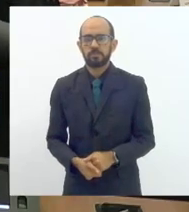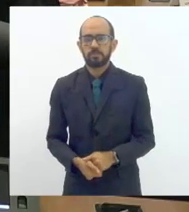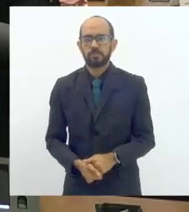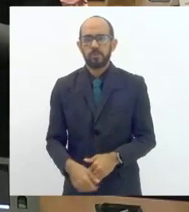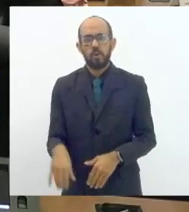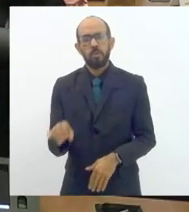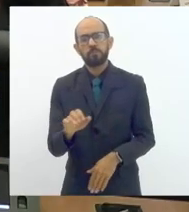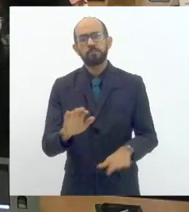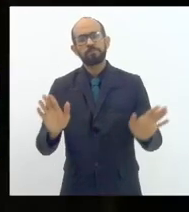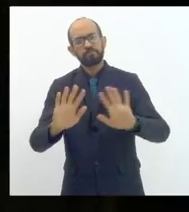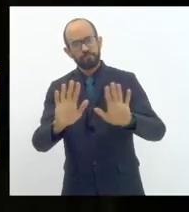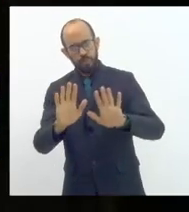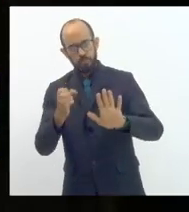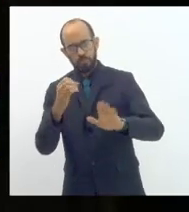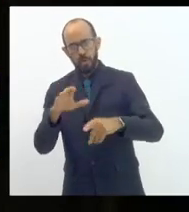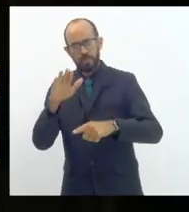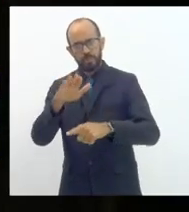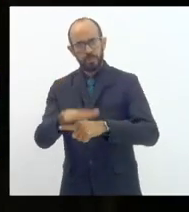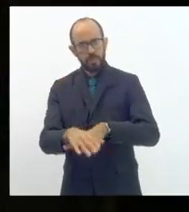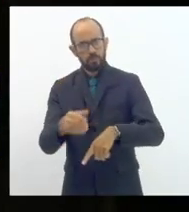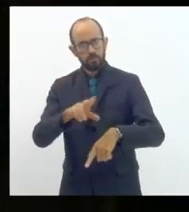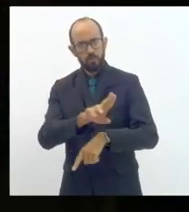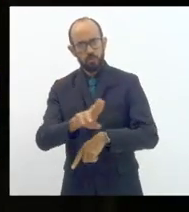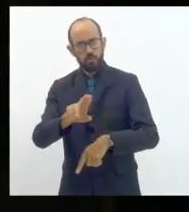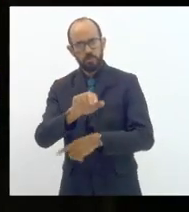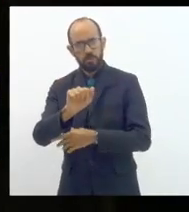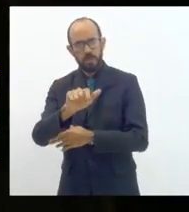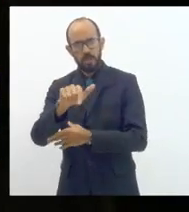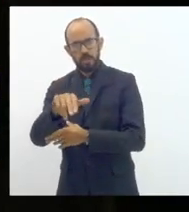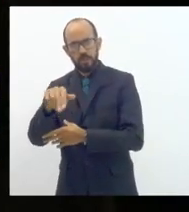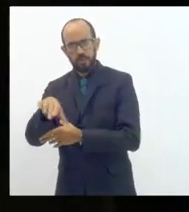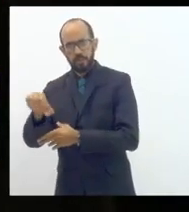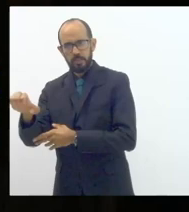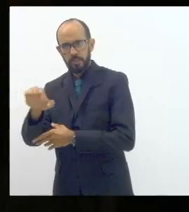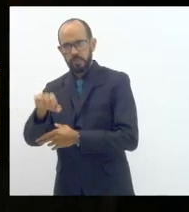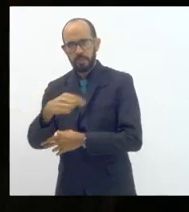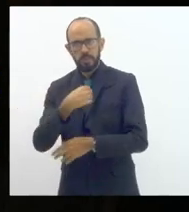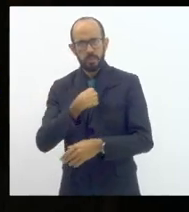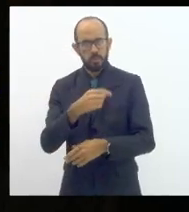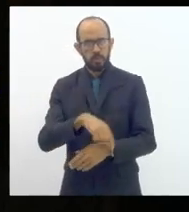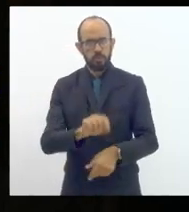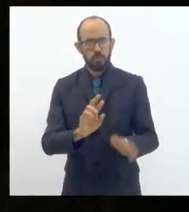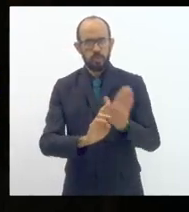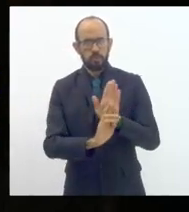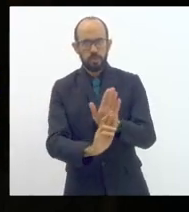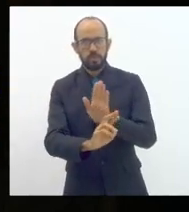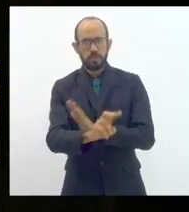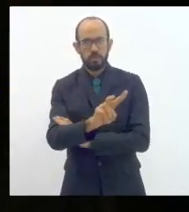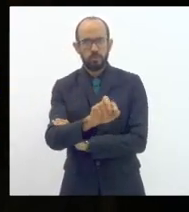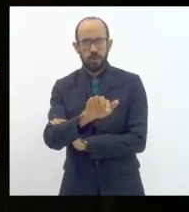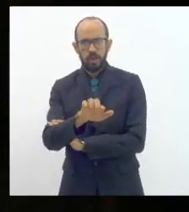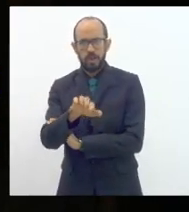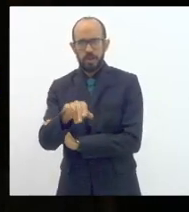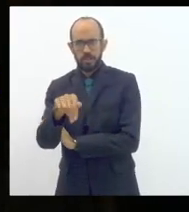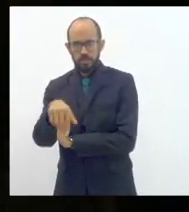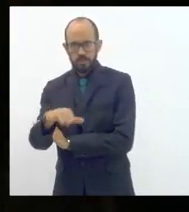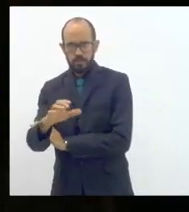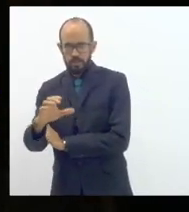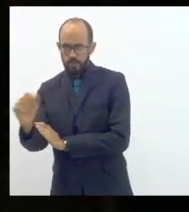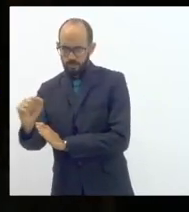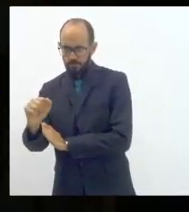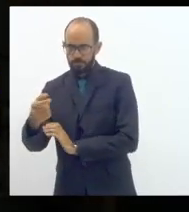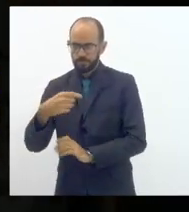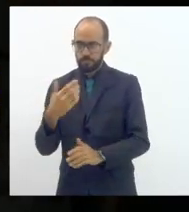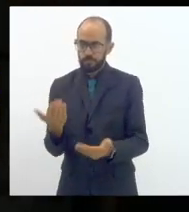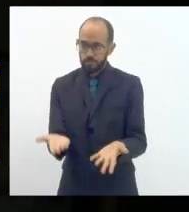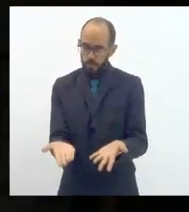Oi, gente, boa tarde. Meu nome é Aline e eu estou representando o município de Valença. Gente, eu venho dizer aqui